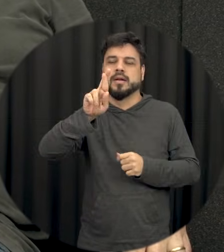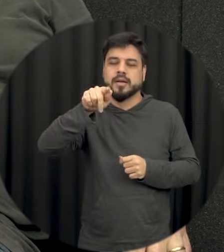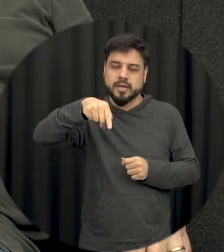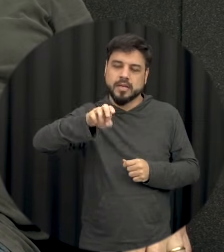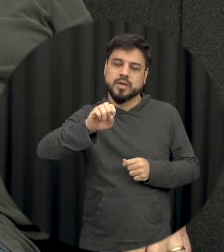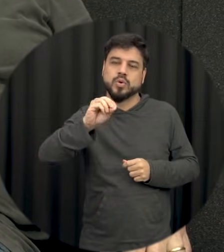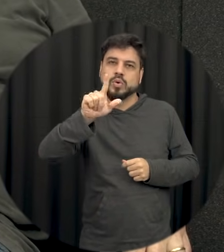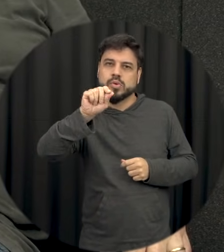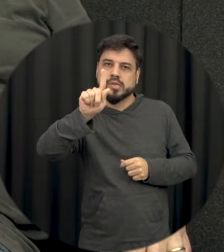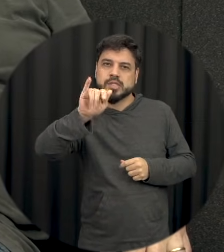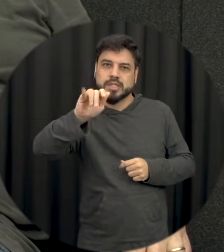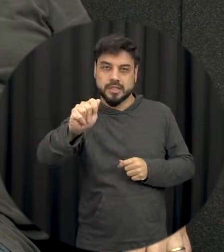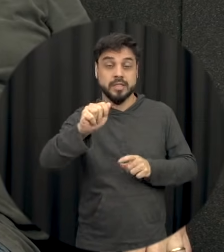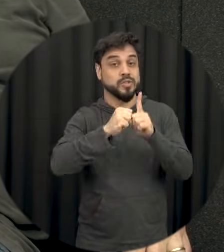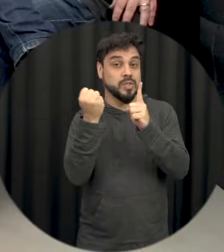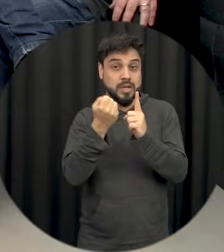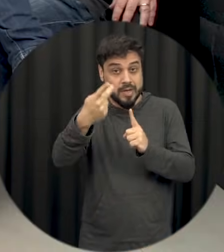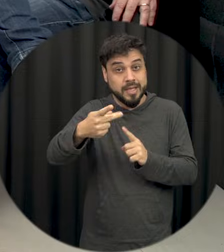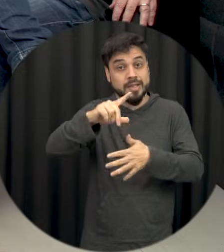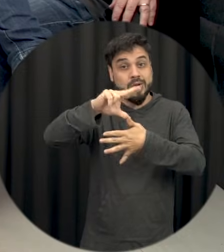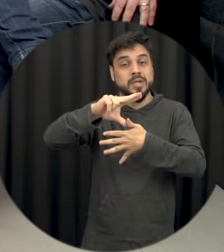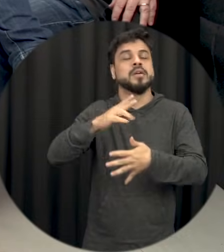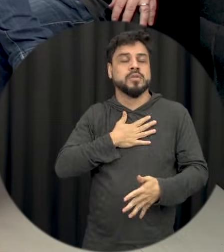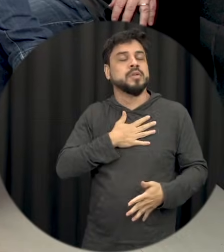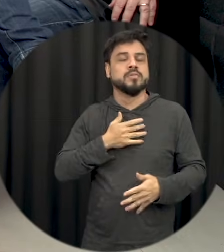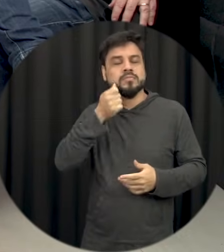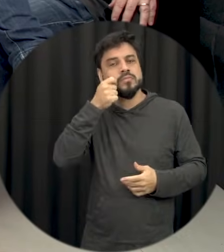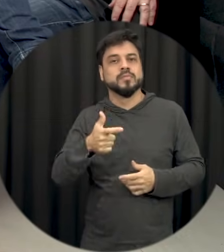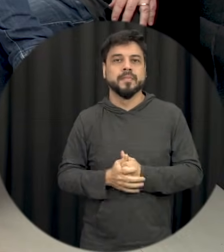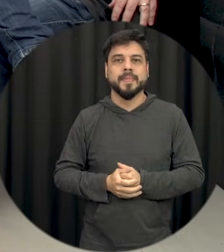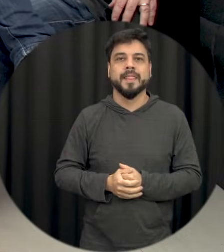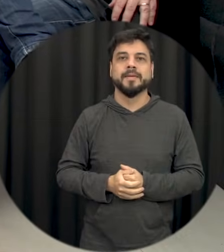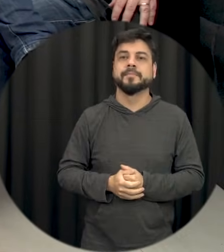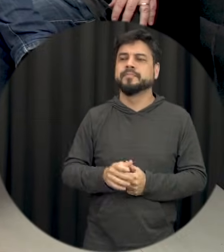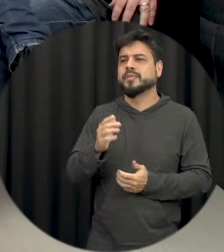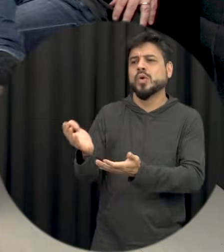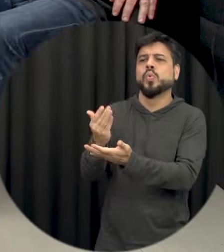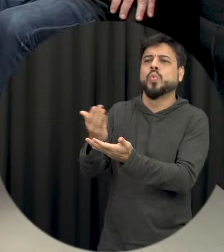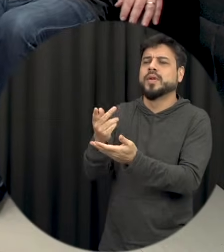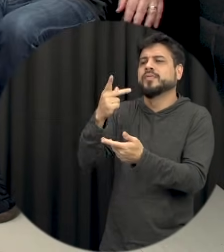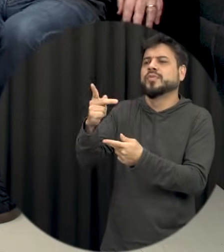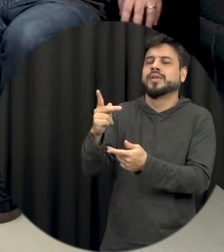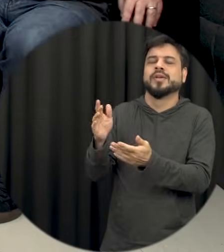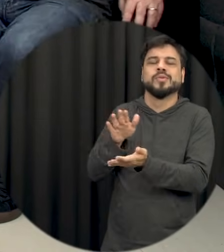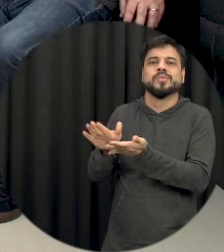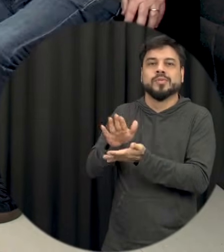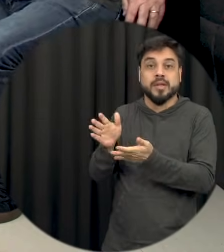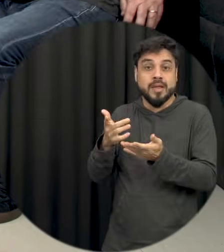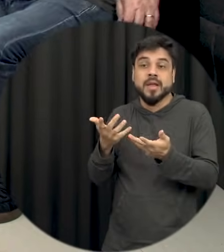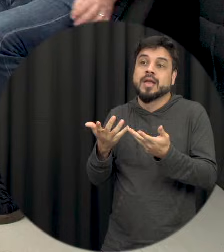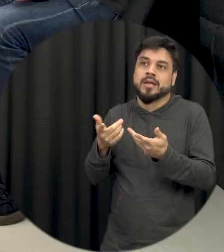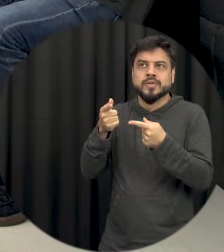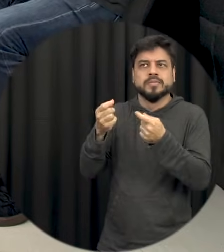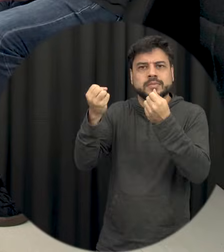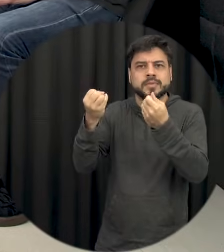bastante. Interessante. E sobre os livros, professor, você pode falar para a gente as suas publicações? Então, veja só,